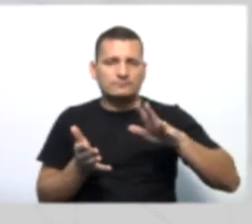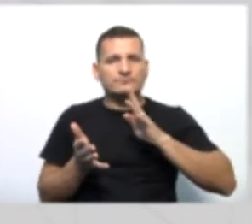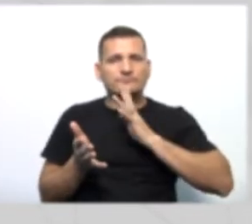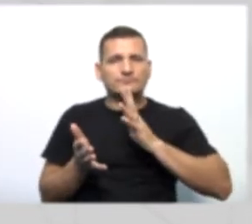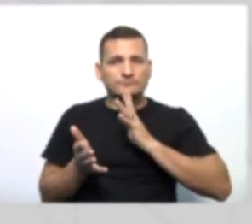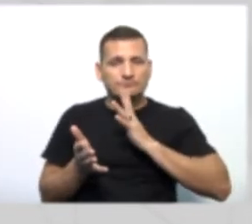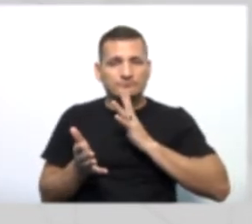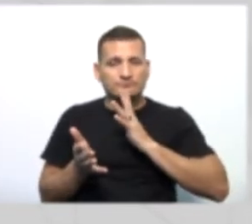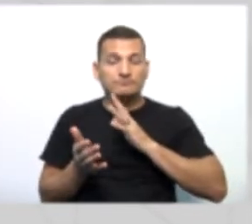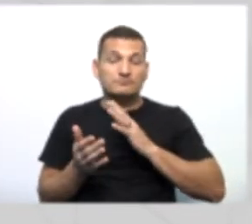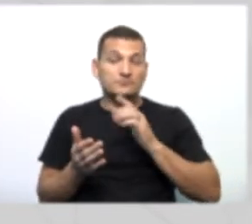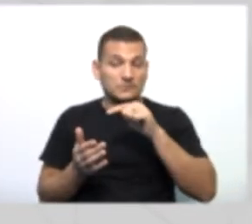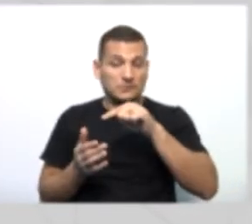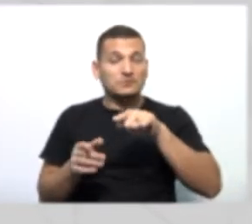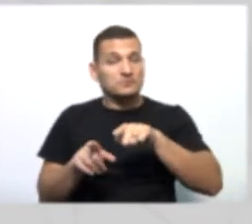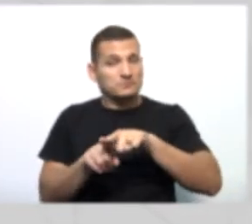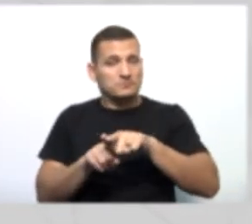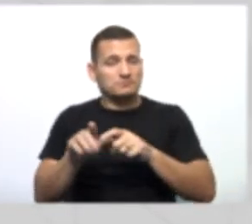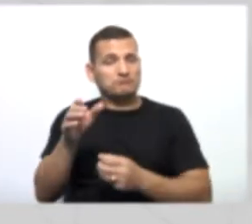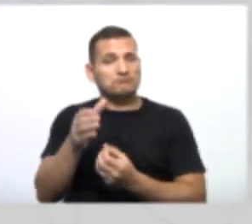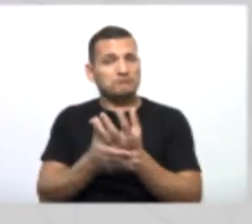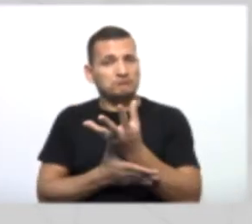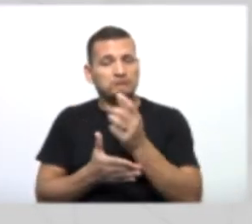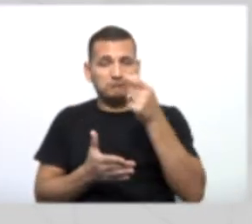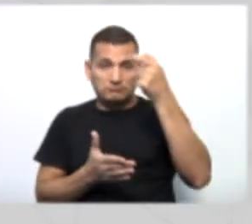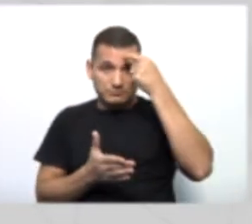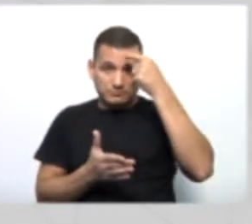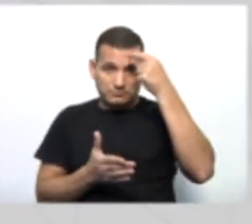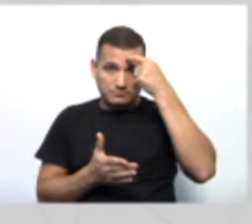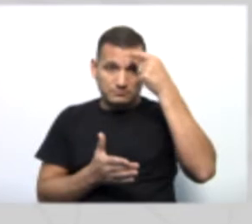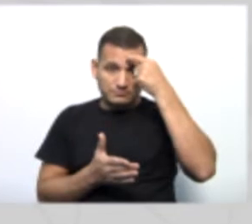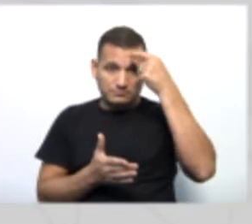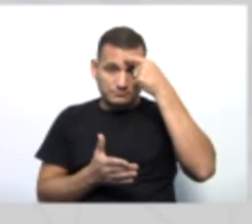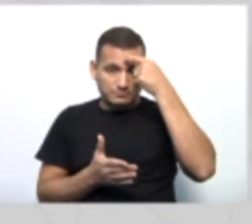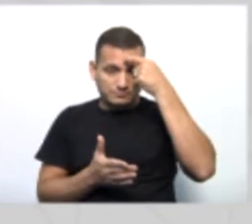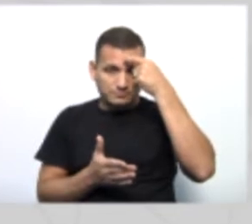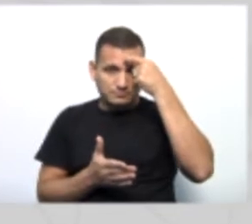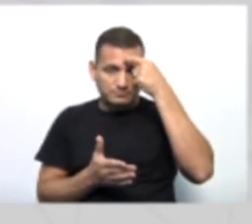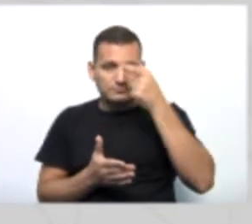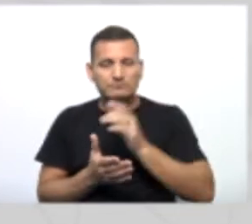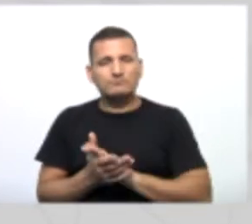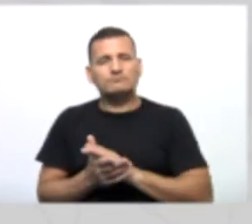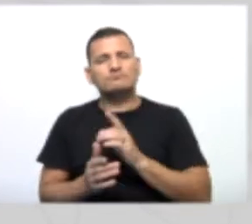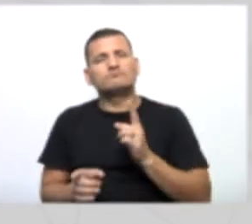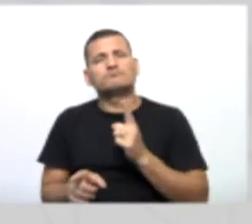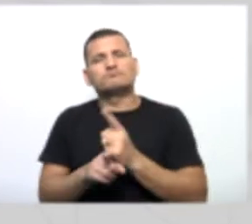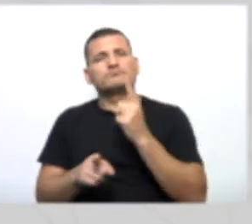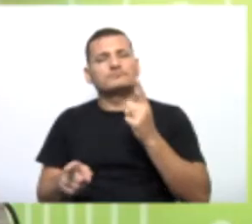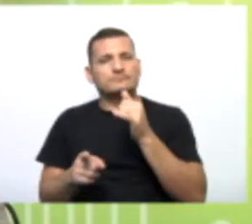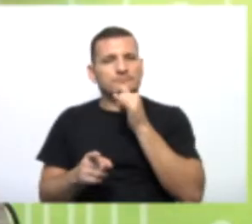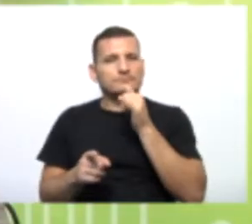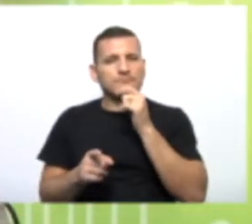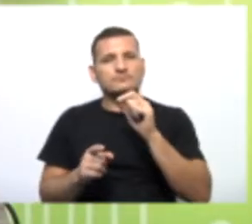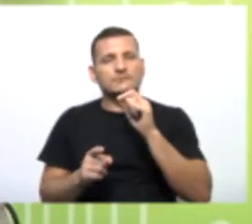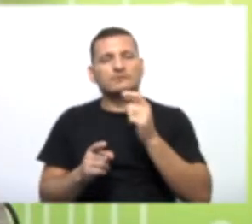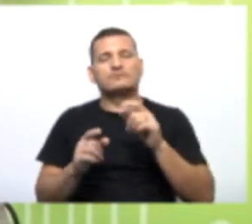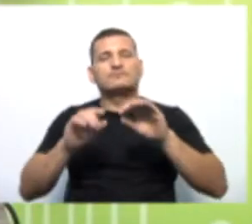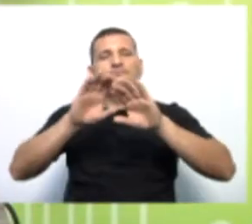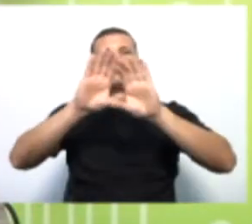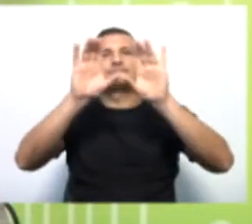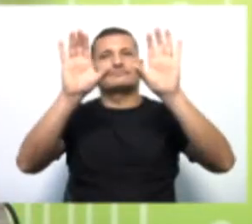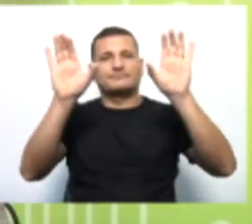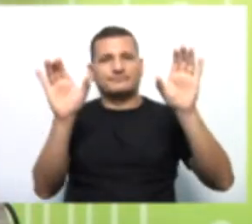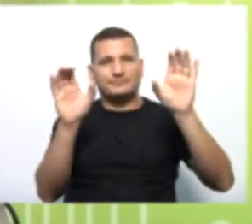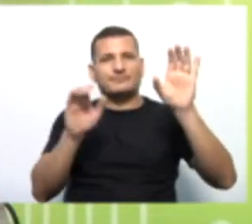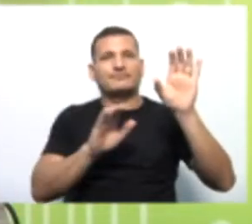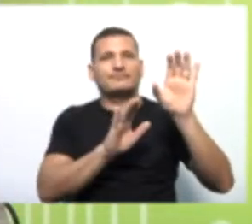conhecimento. Inclusive foi aí que surgiu a conscientização, né, que foi descoberto, por exemplo, o efeito estufa, tá